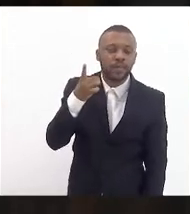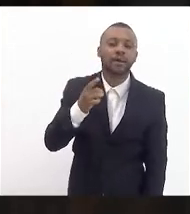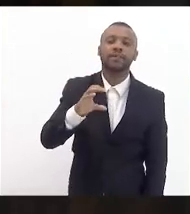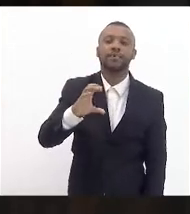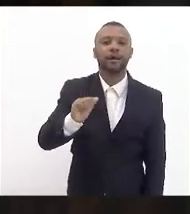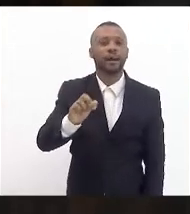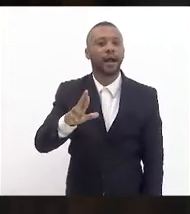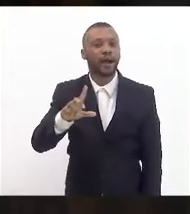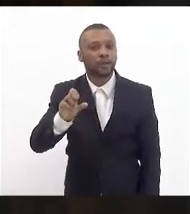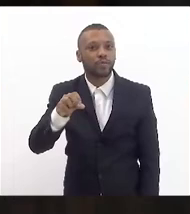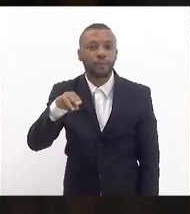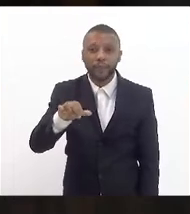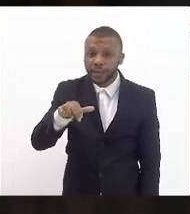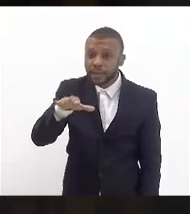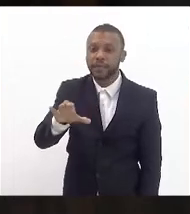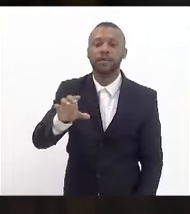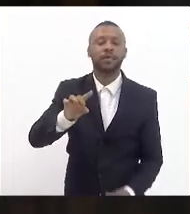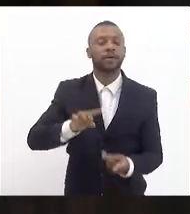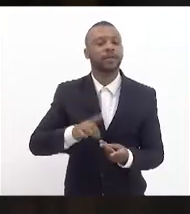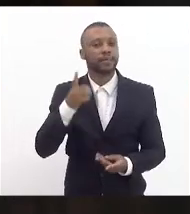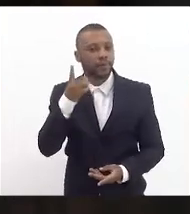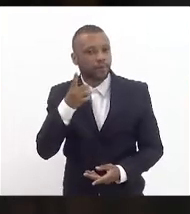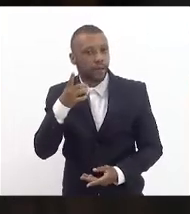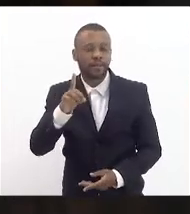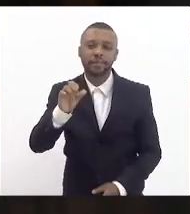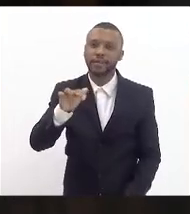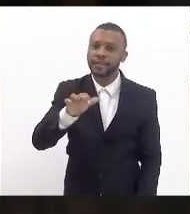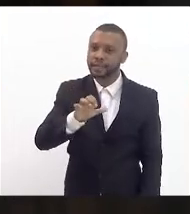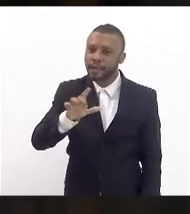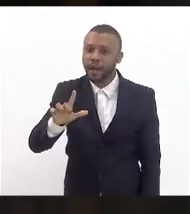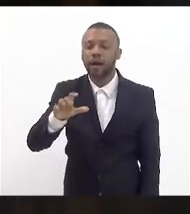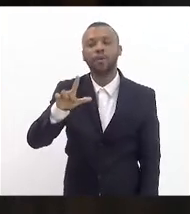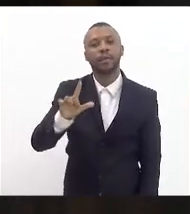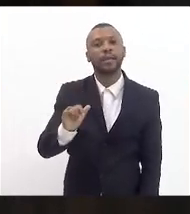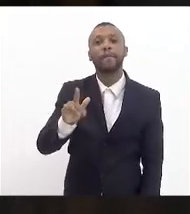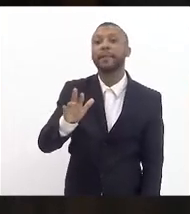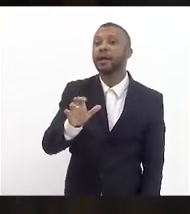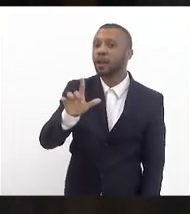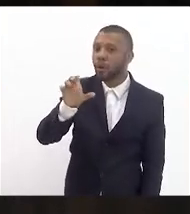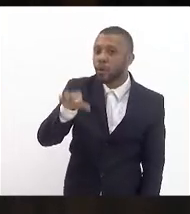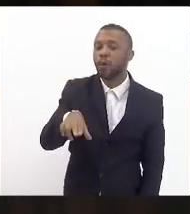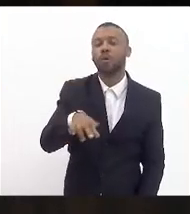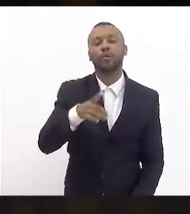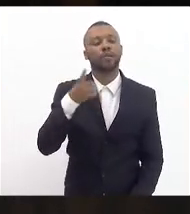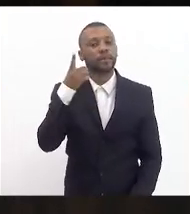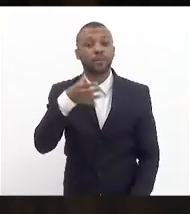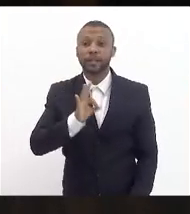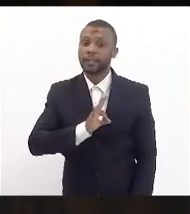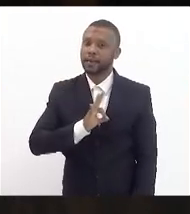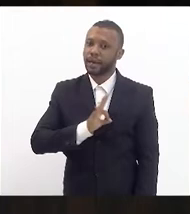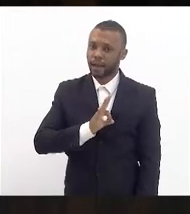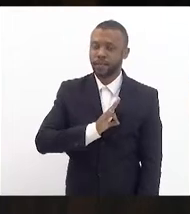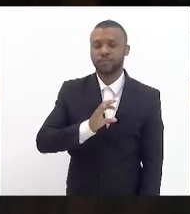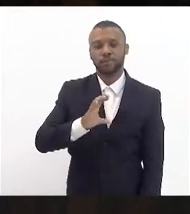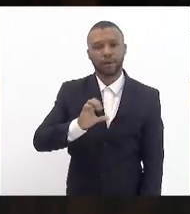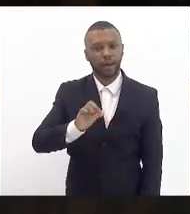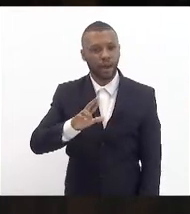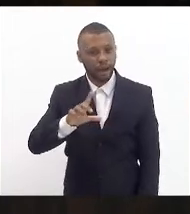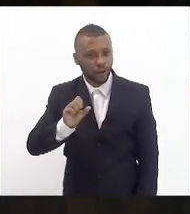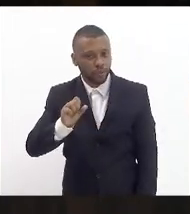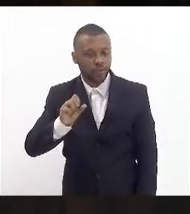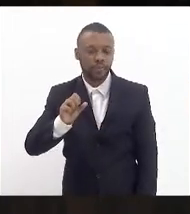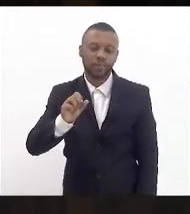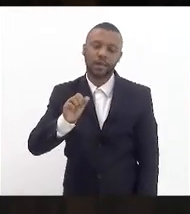deputada Dani Monteiro, deputado Daniel Librelon, deputado delegado Carlos Augusto, delegado enfermeira